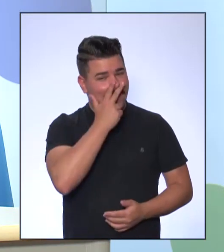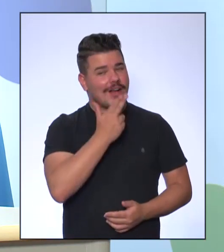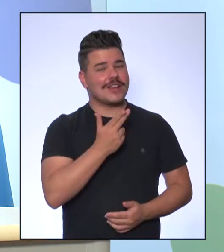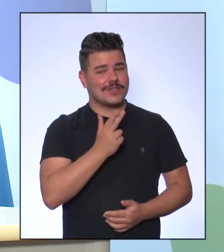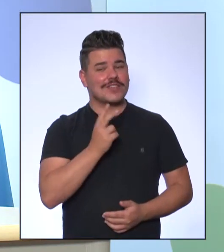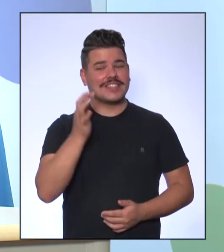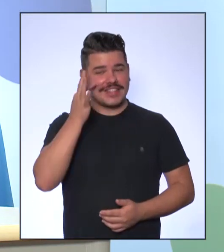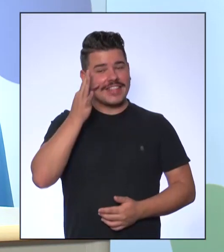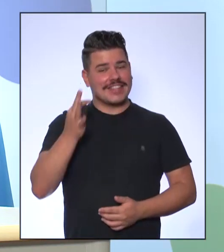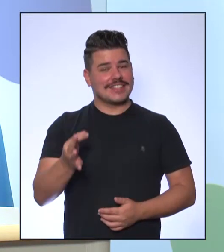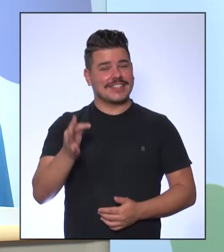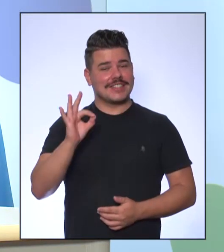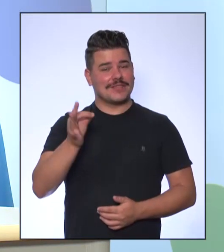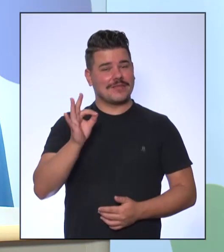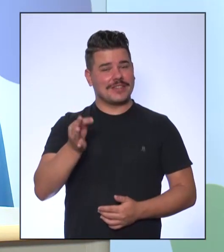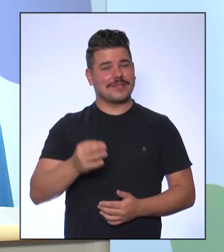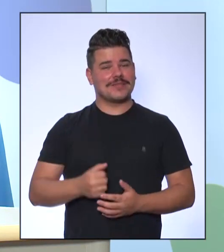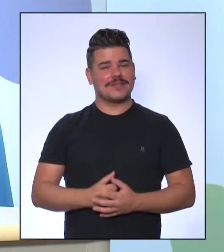né?